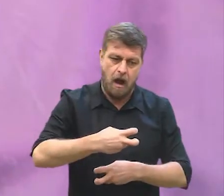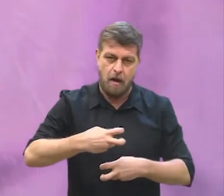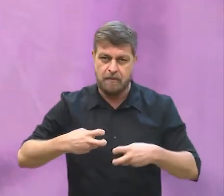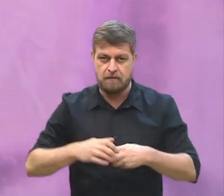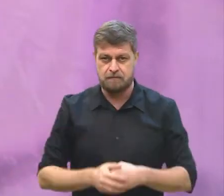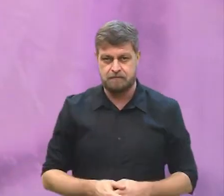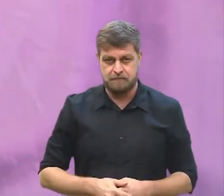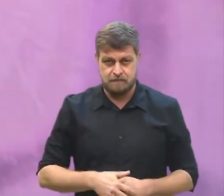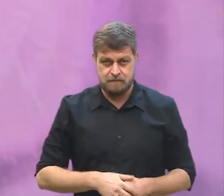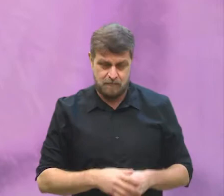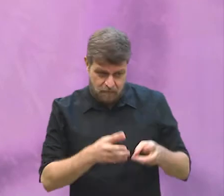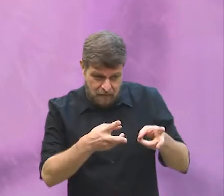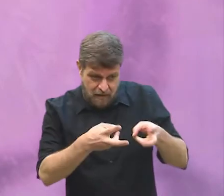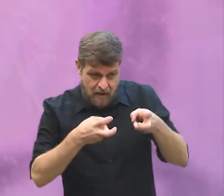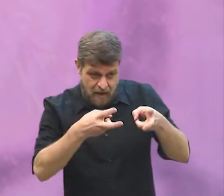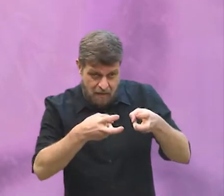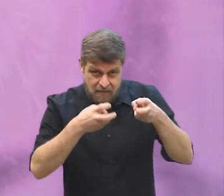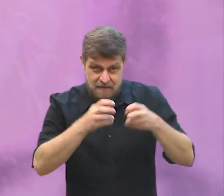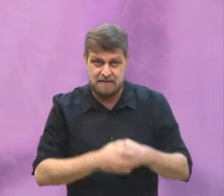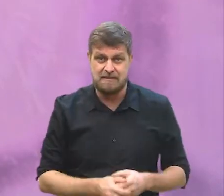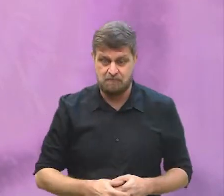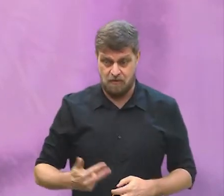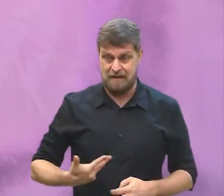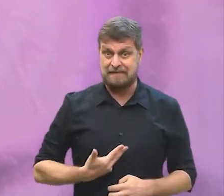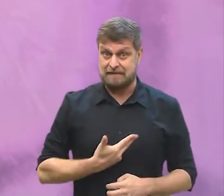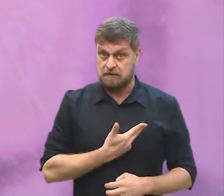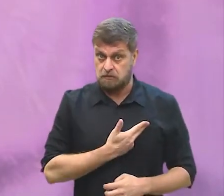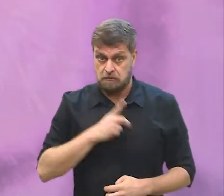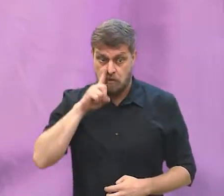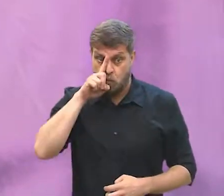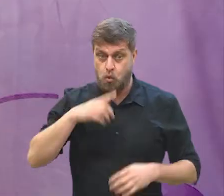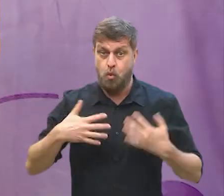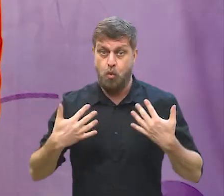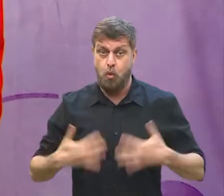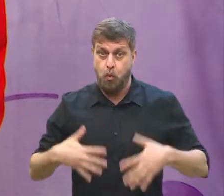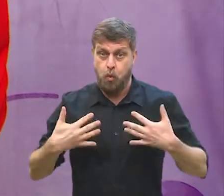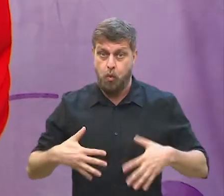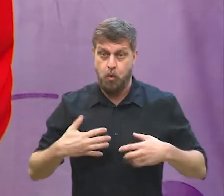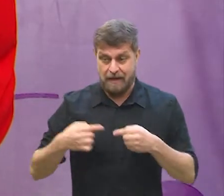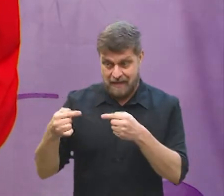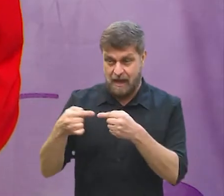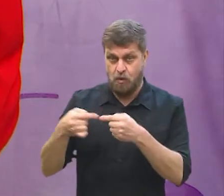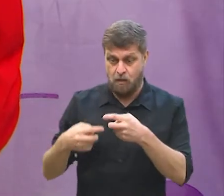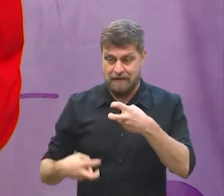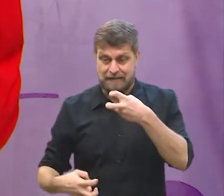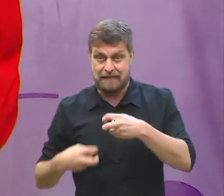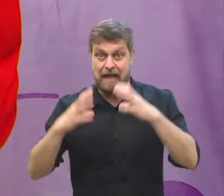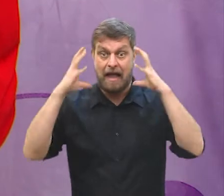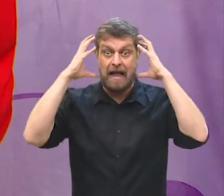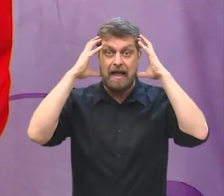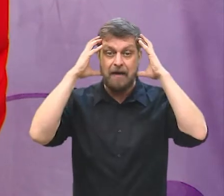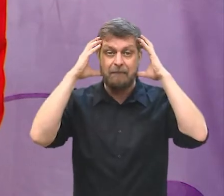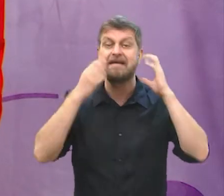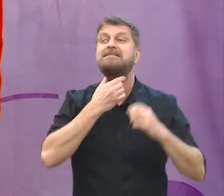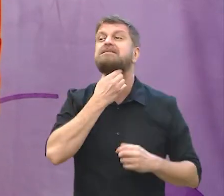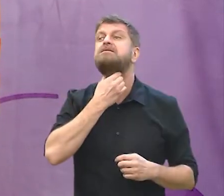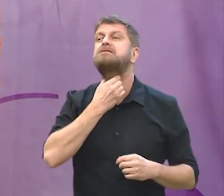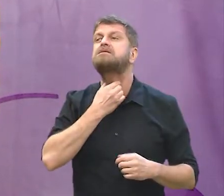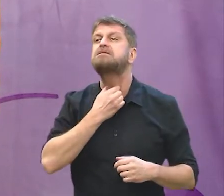Eu percebo que são cirurgias até mais arriscadas, né, doutora? Que usam a robótica. A senhora falou cabeça e pescoço, geralmente